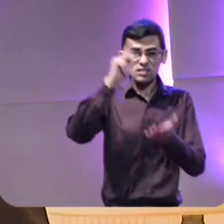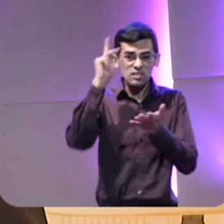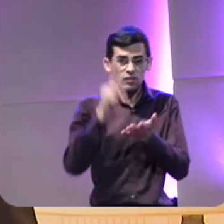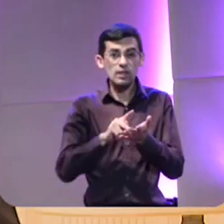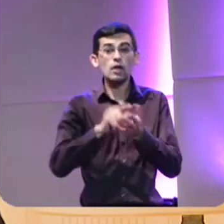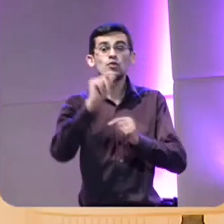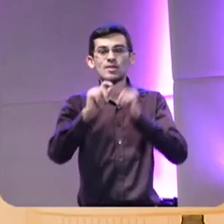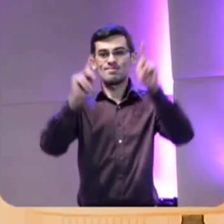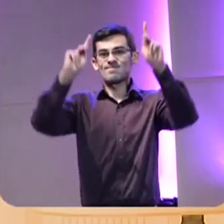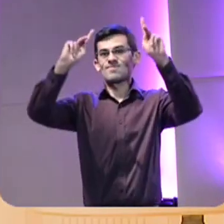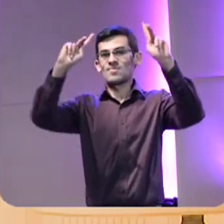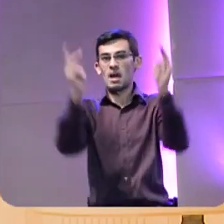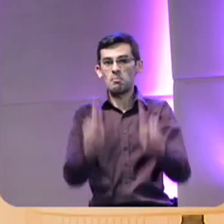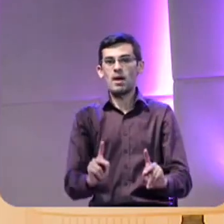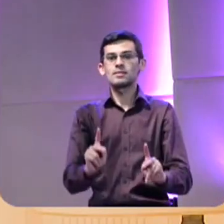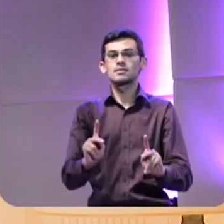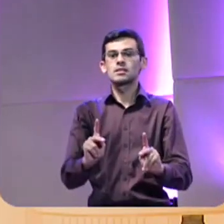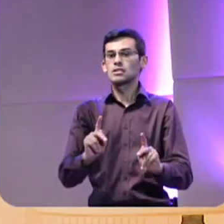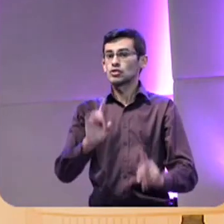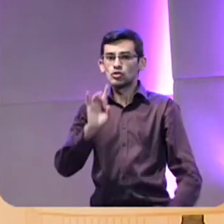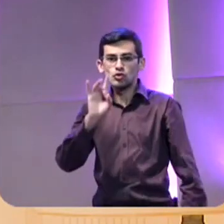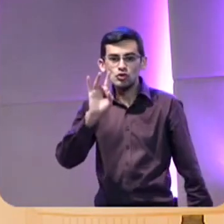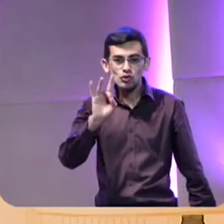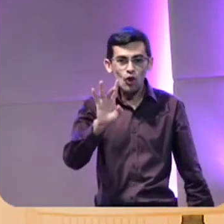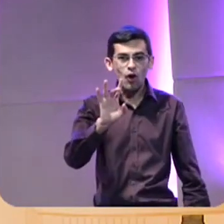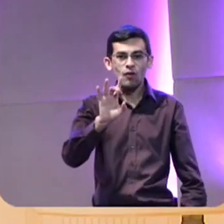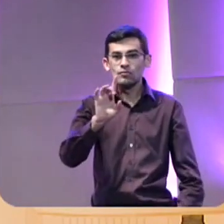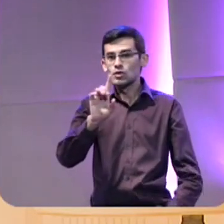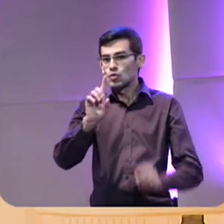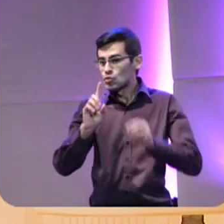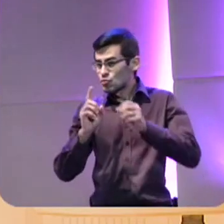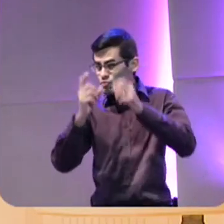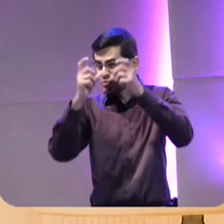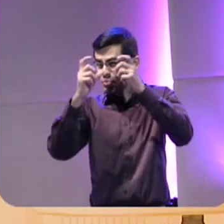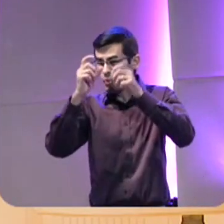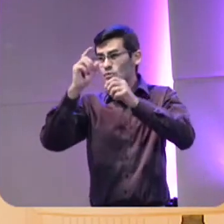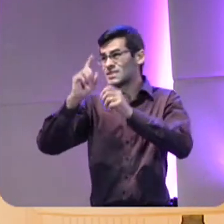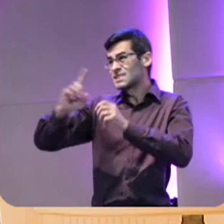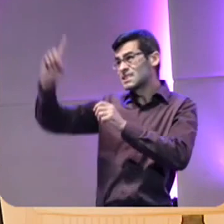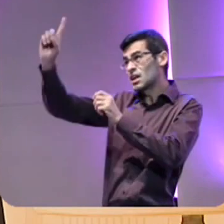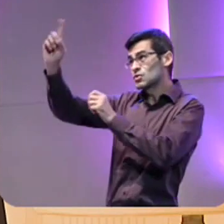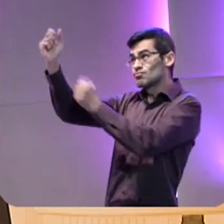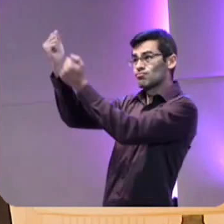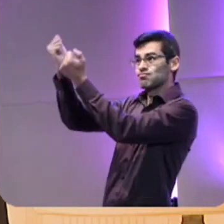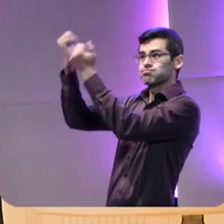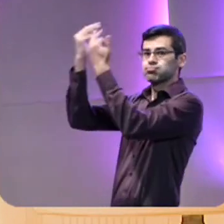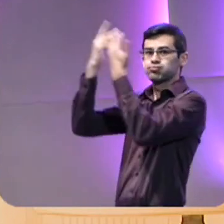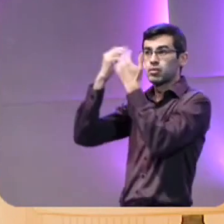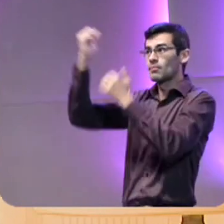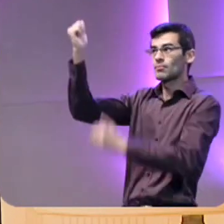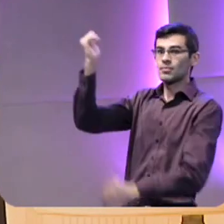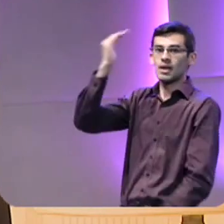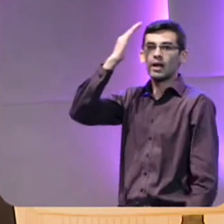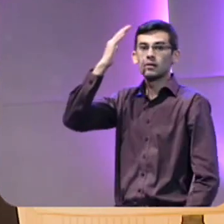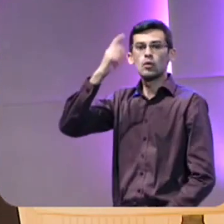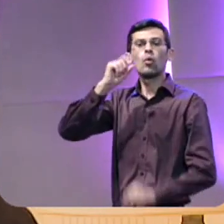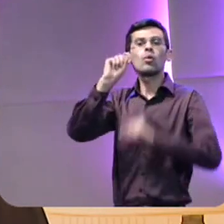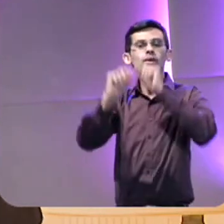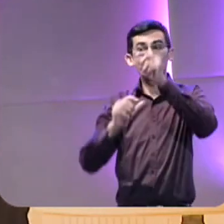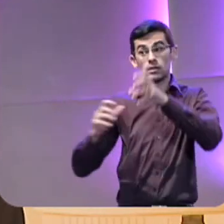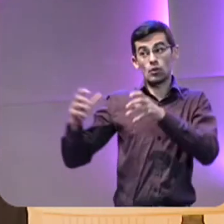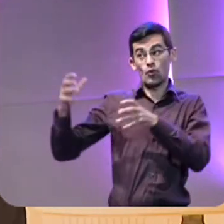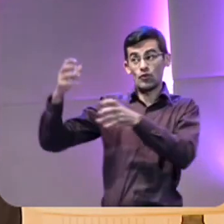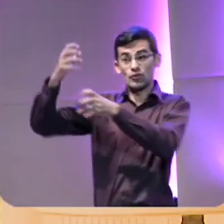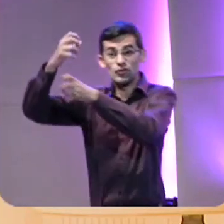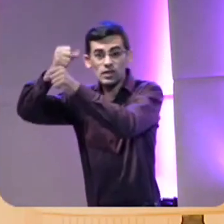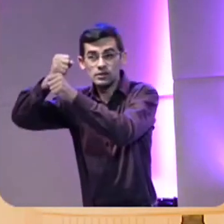verdade, essa paz, ela procede de um derramar da graça de Deus, de uma confiança de